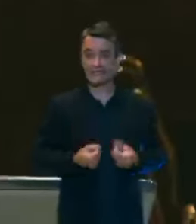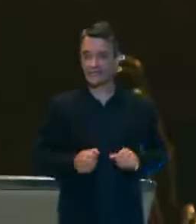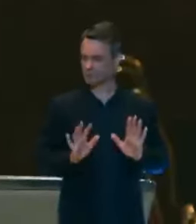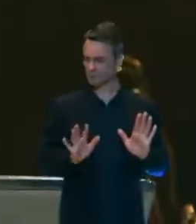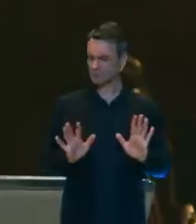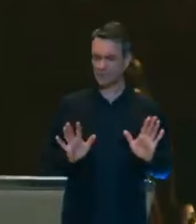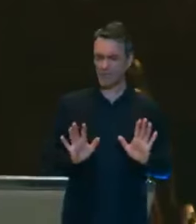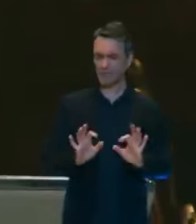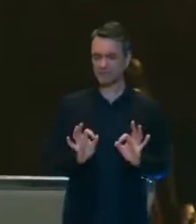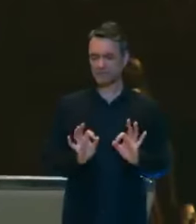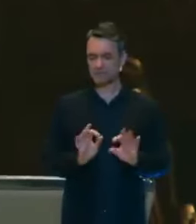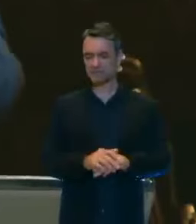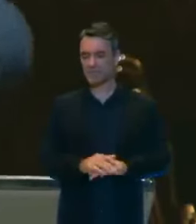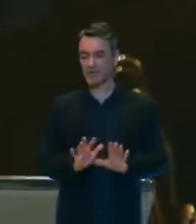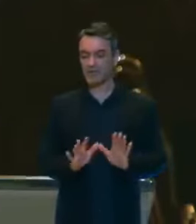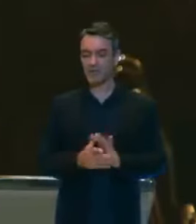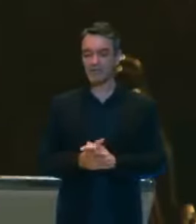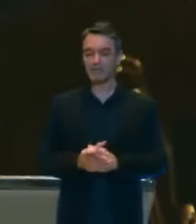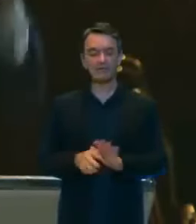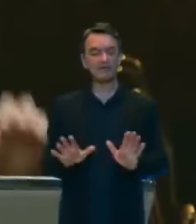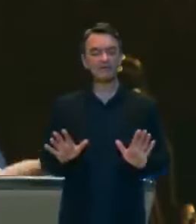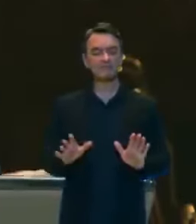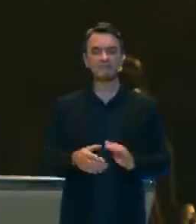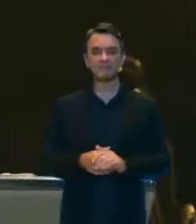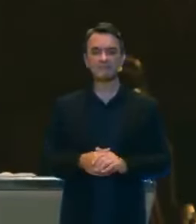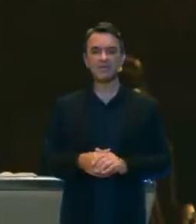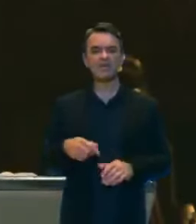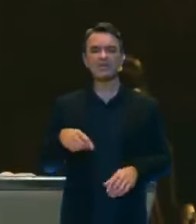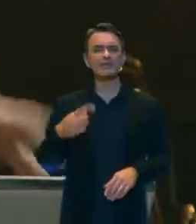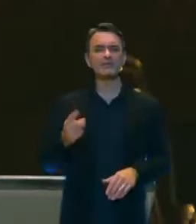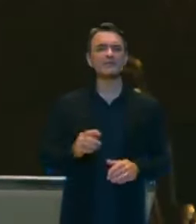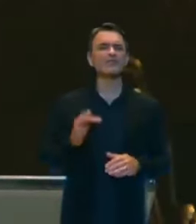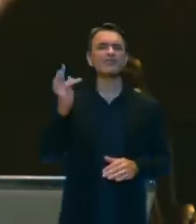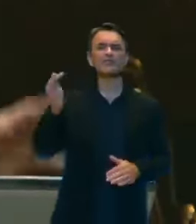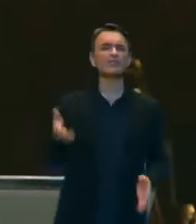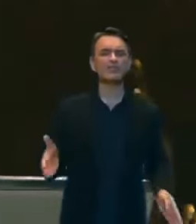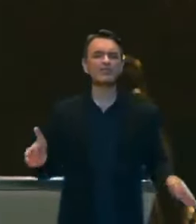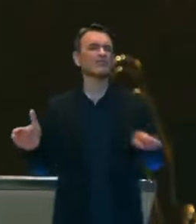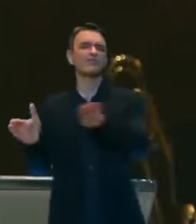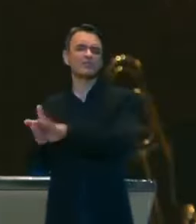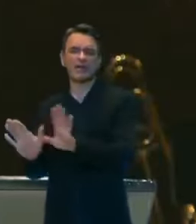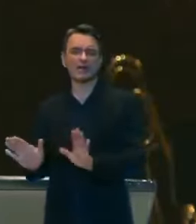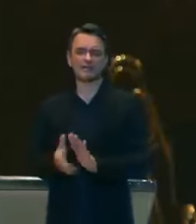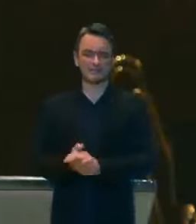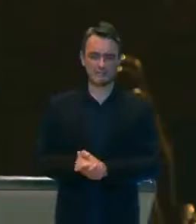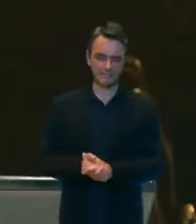preocupe, eu mexo no coração do rei. Ciro escreve uma carta e vocês voltam. Simples assim.